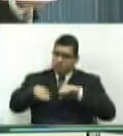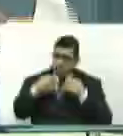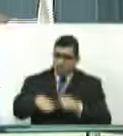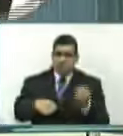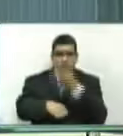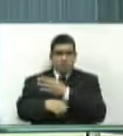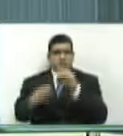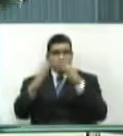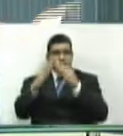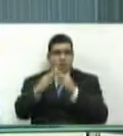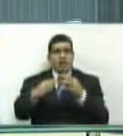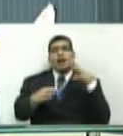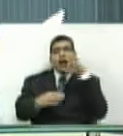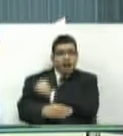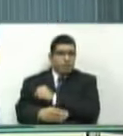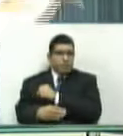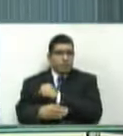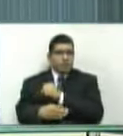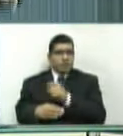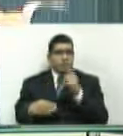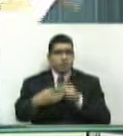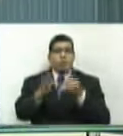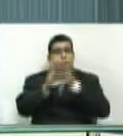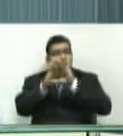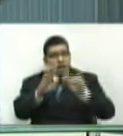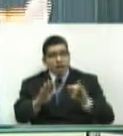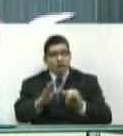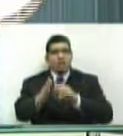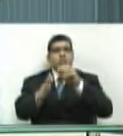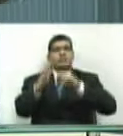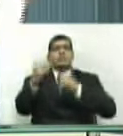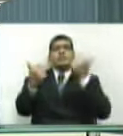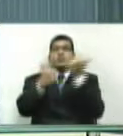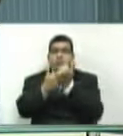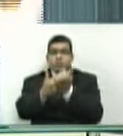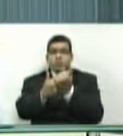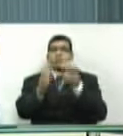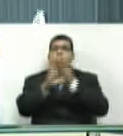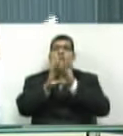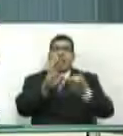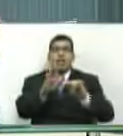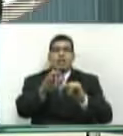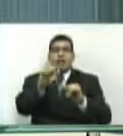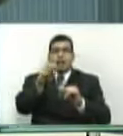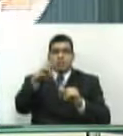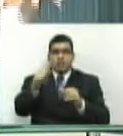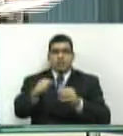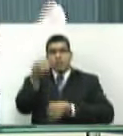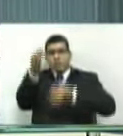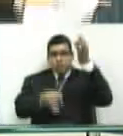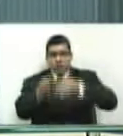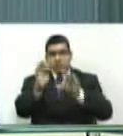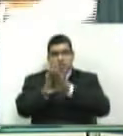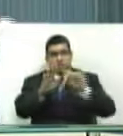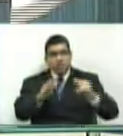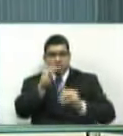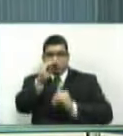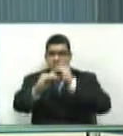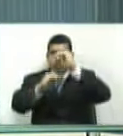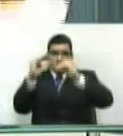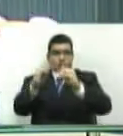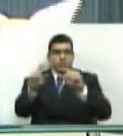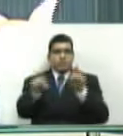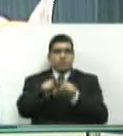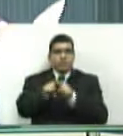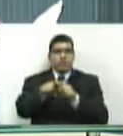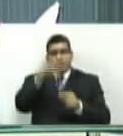esta casa imediatamente uma lei corrigindo a lei do Amazonprev. Um projeto de lei alterando a natureza